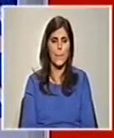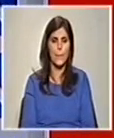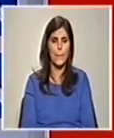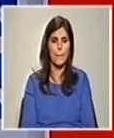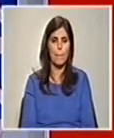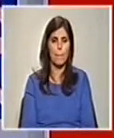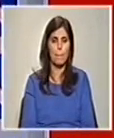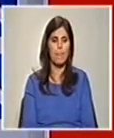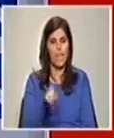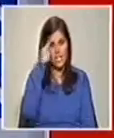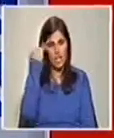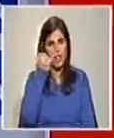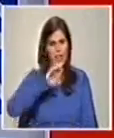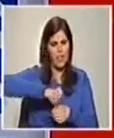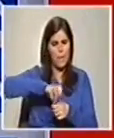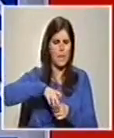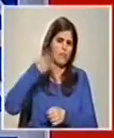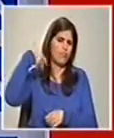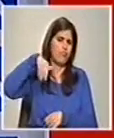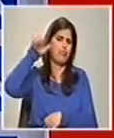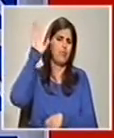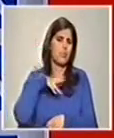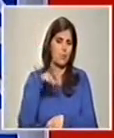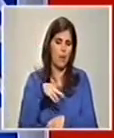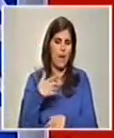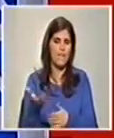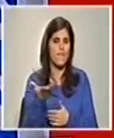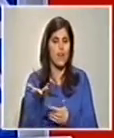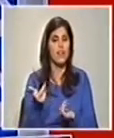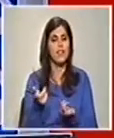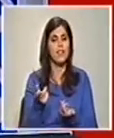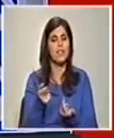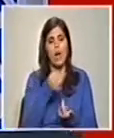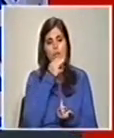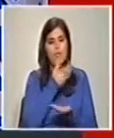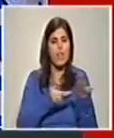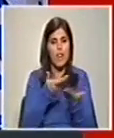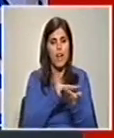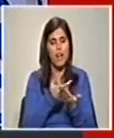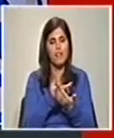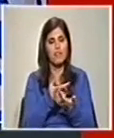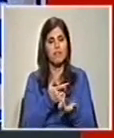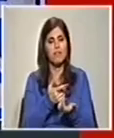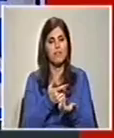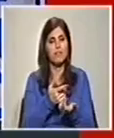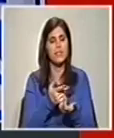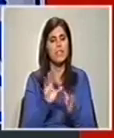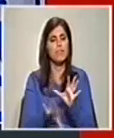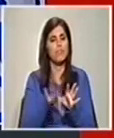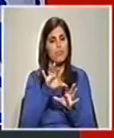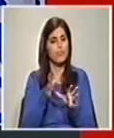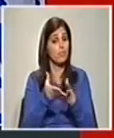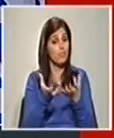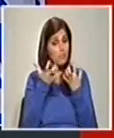Esta ideia das tampinhas é uma ideia já com muitos anos em Portugal e que motivou muito, estávamos aqui a falar enquanto víamos a reportagem, sobretudo as escolas